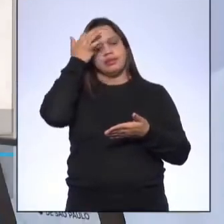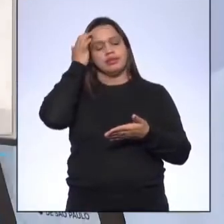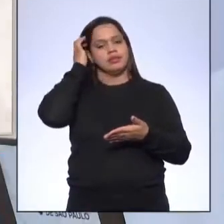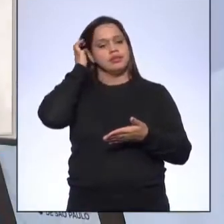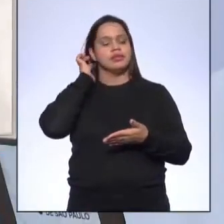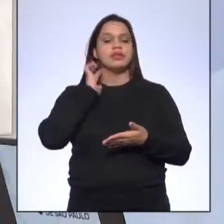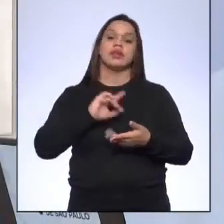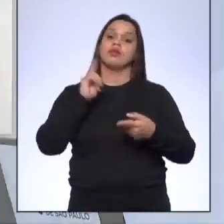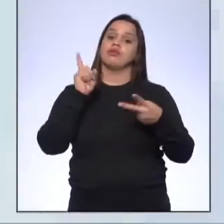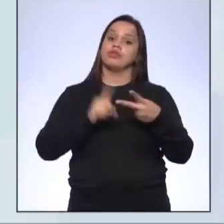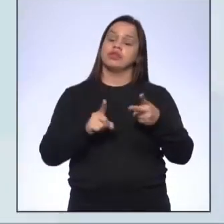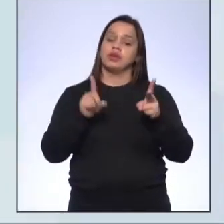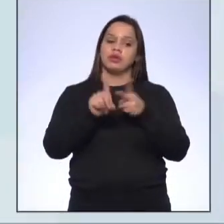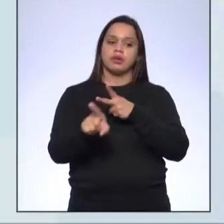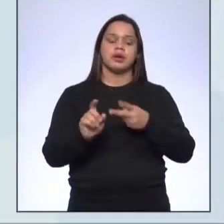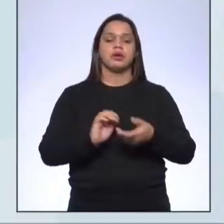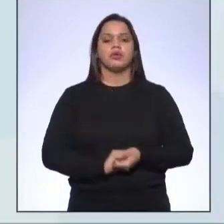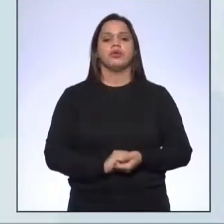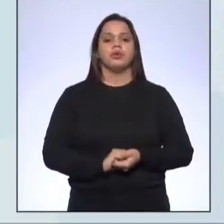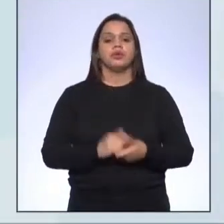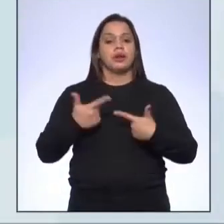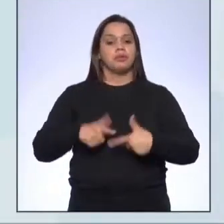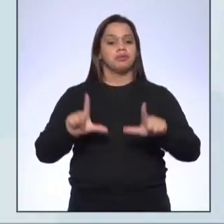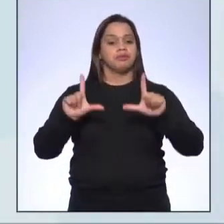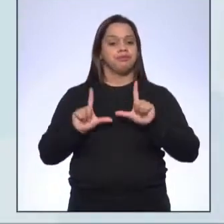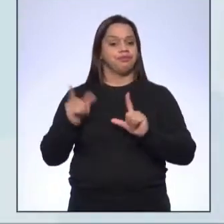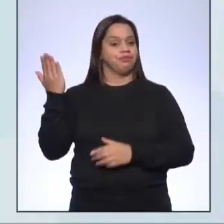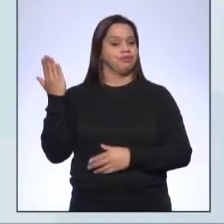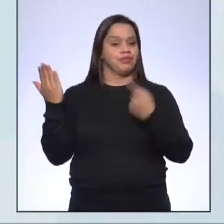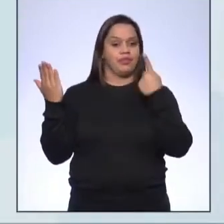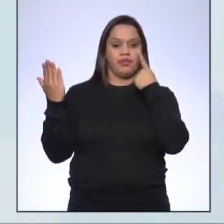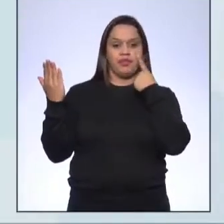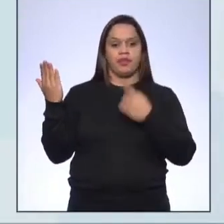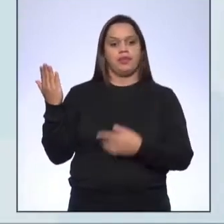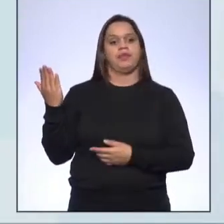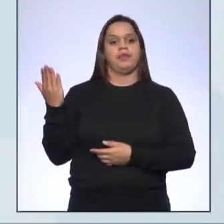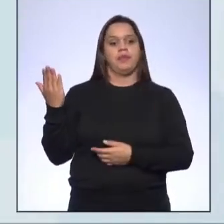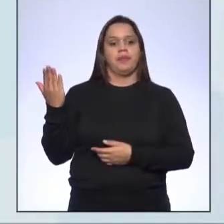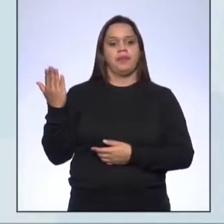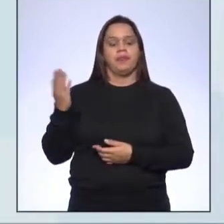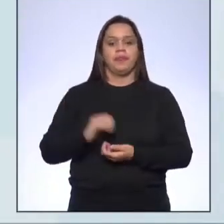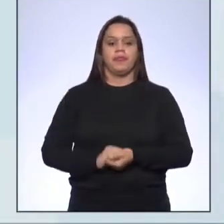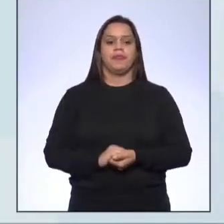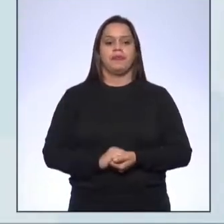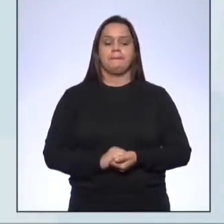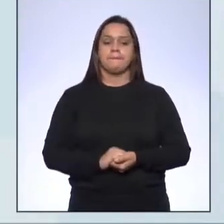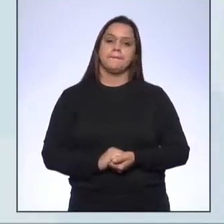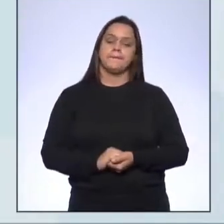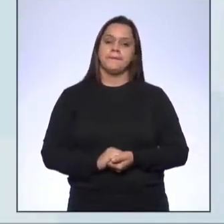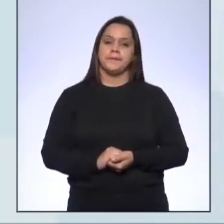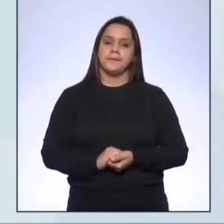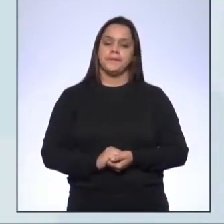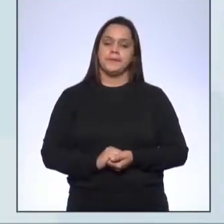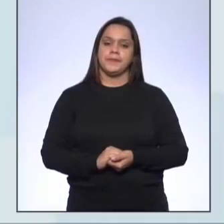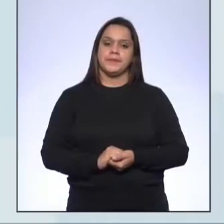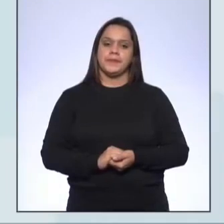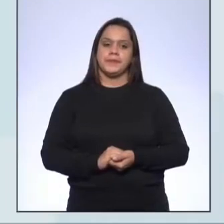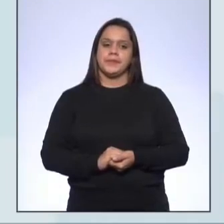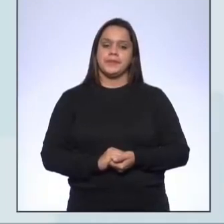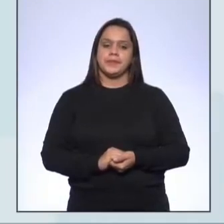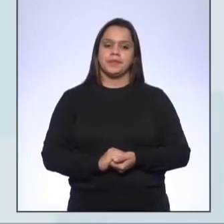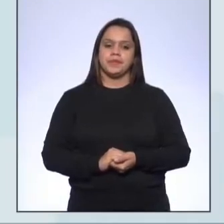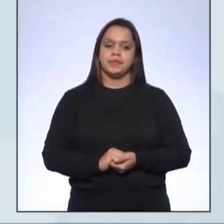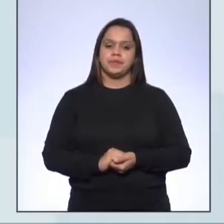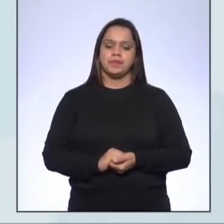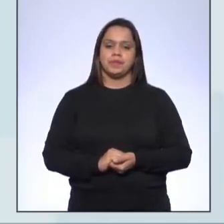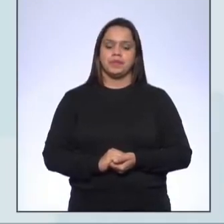Segunda, vamos lá? O diretor vai pôr na tela. What's the answer? Qual a resposta? Quais vocês